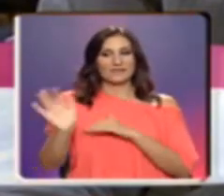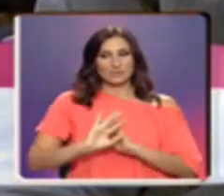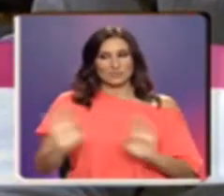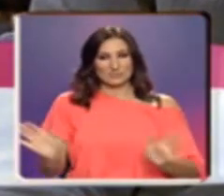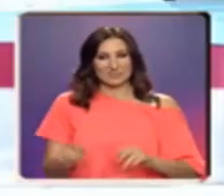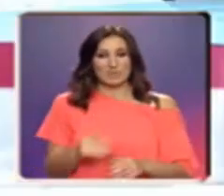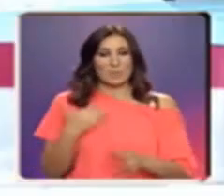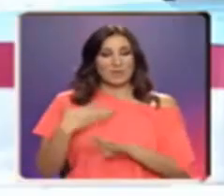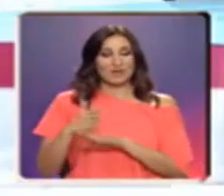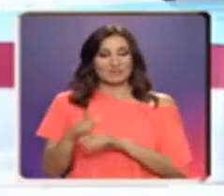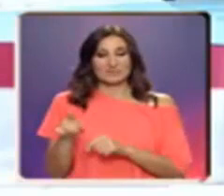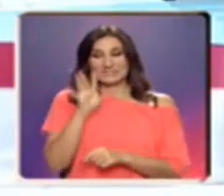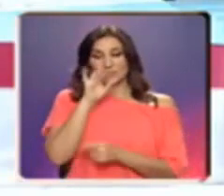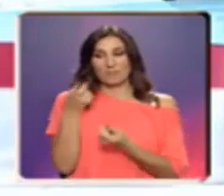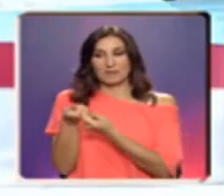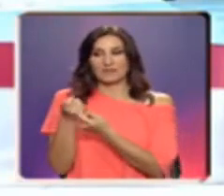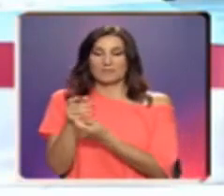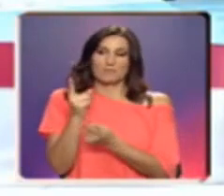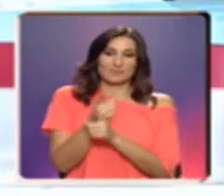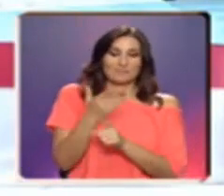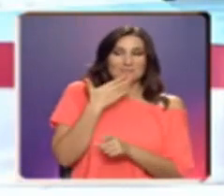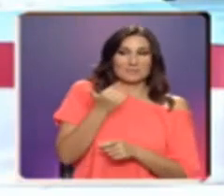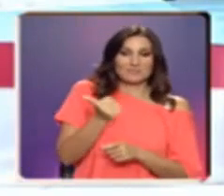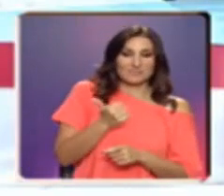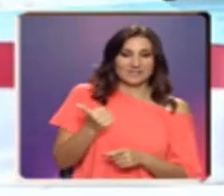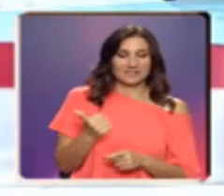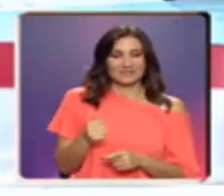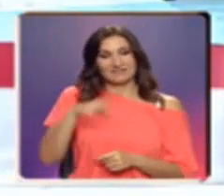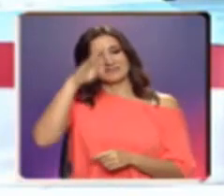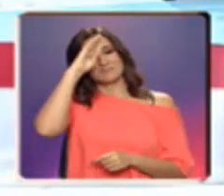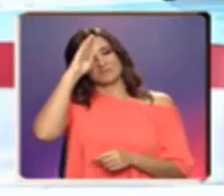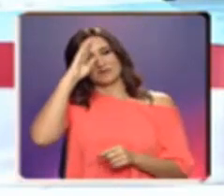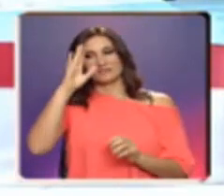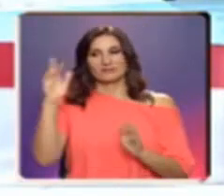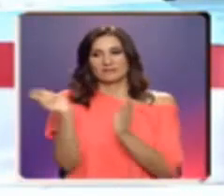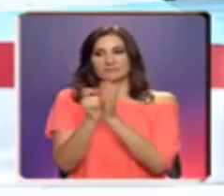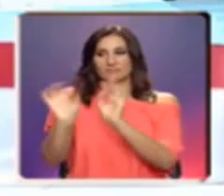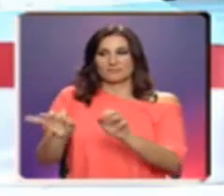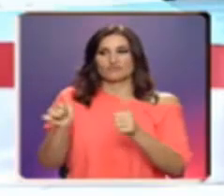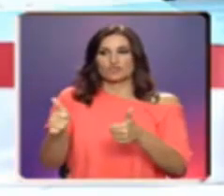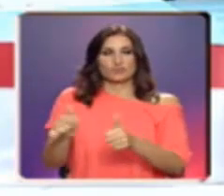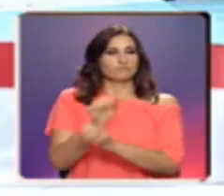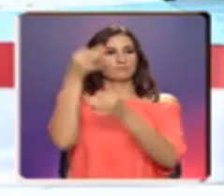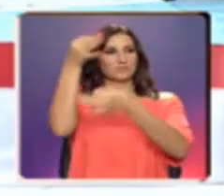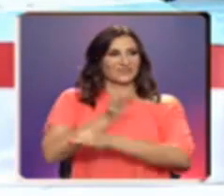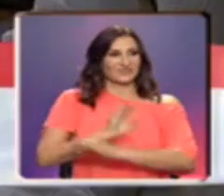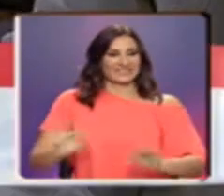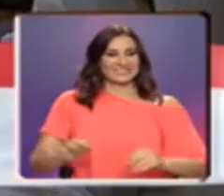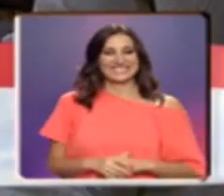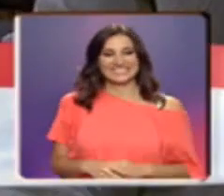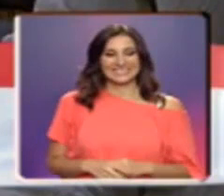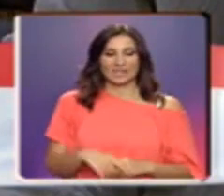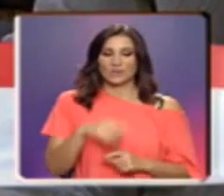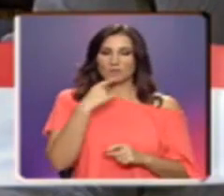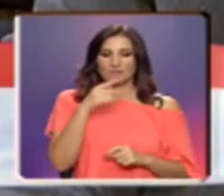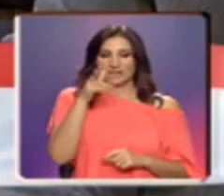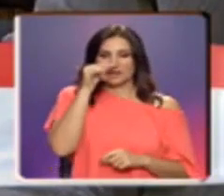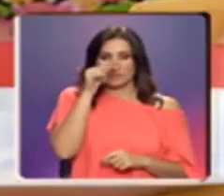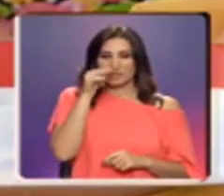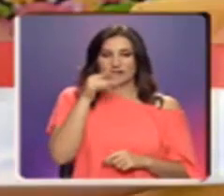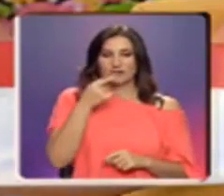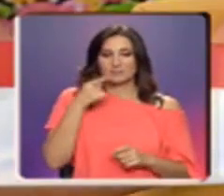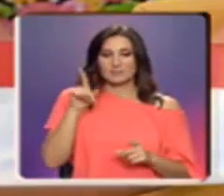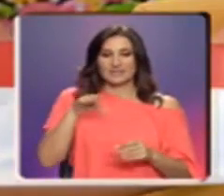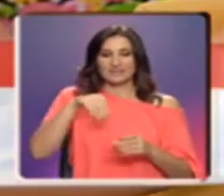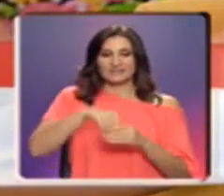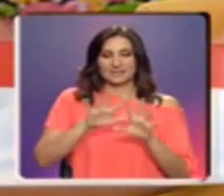grande coisa, porque se eu me aproximei era porque era bonita, era do Sporting, pronto, já estava tudo perfeitamente definido. Não me diga, mas... que namoraram muitas vezes